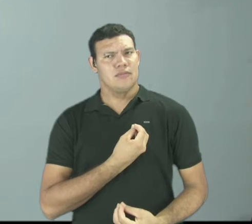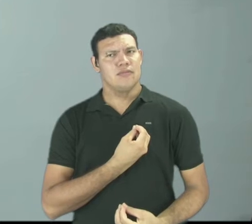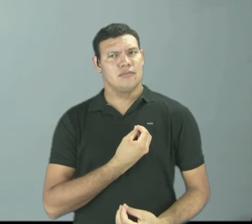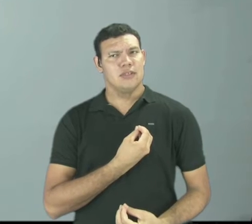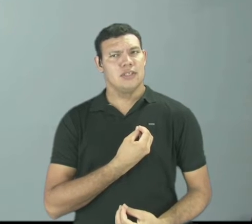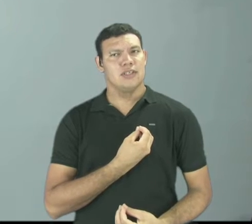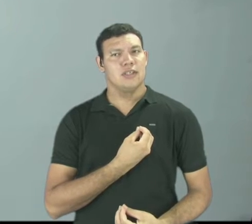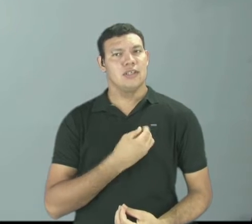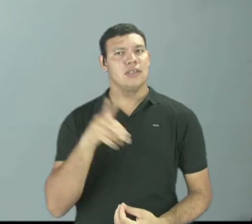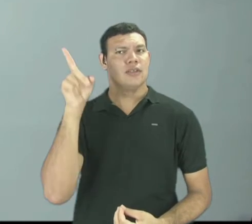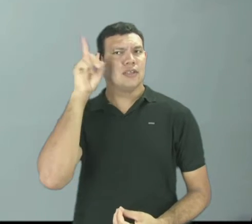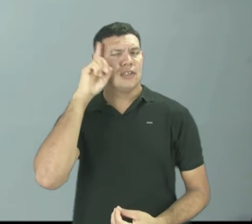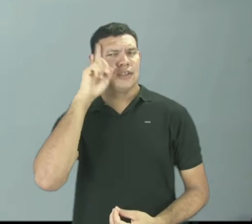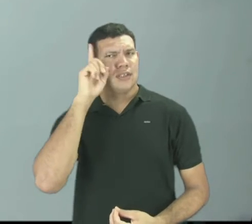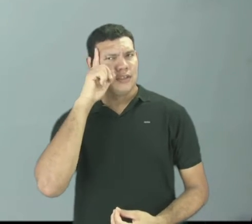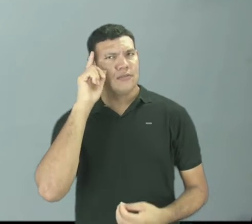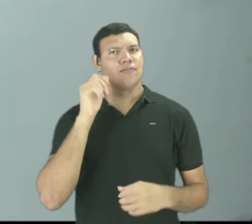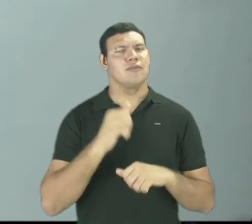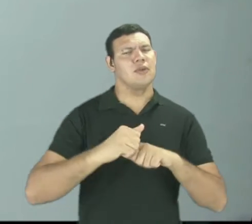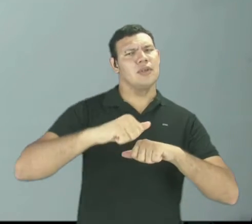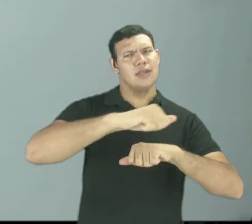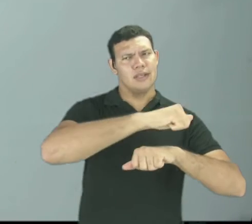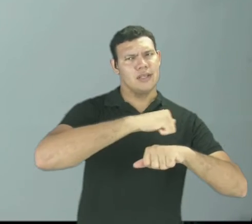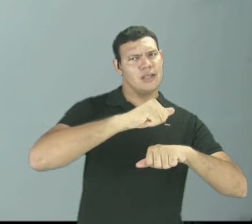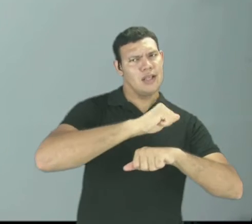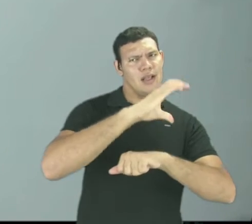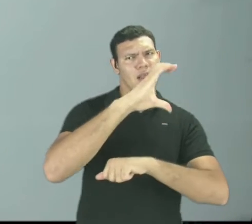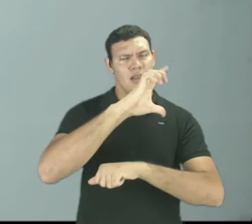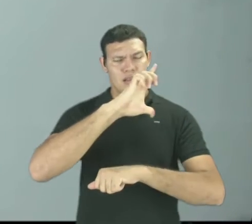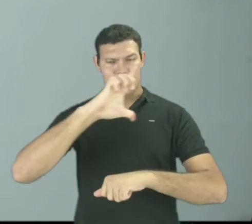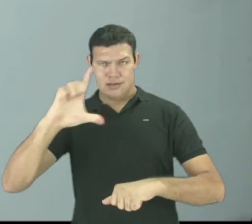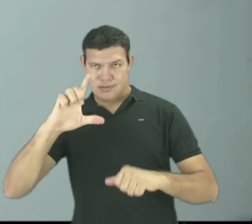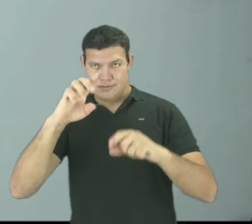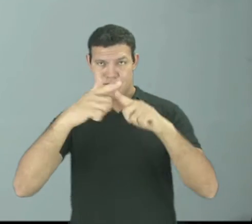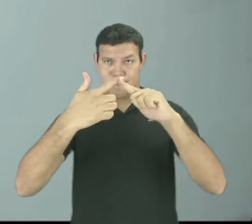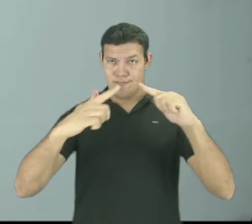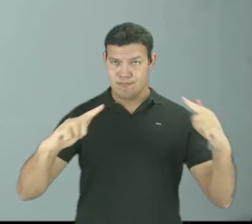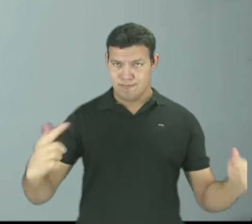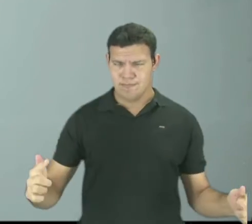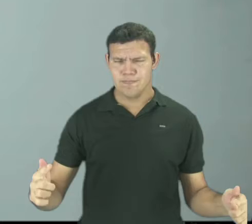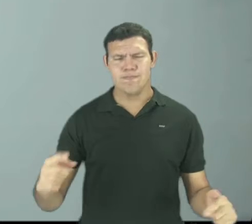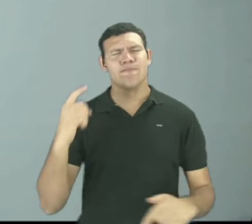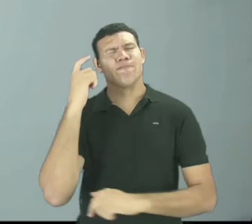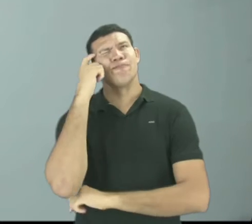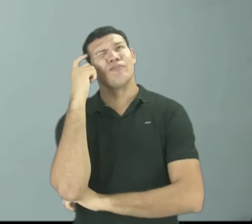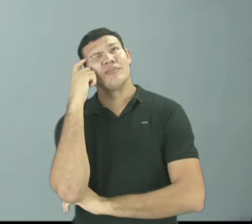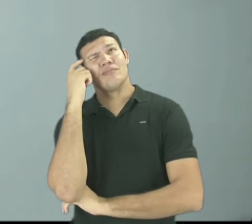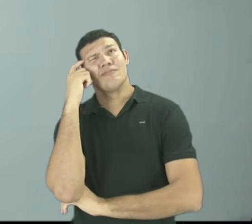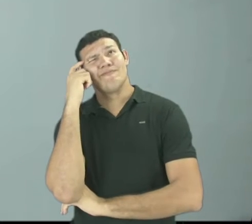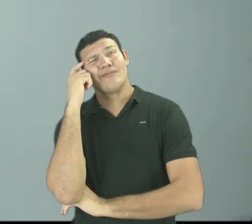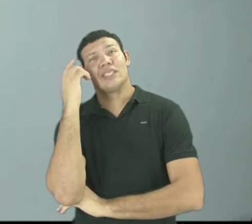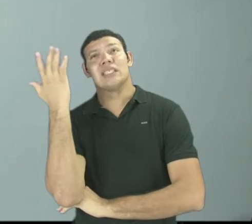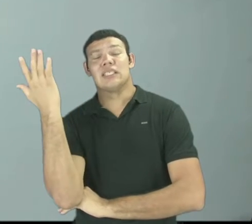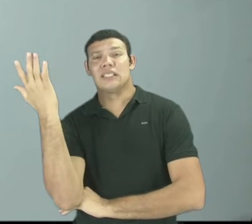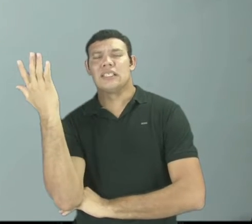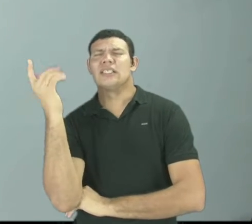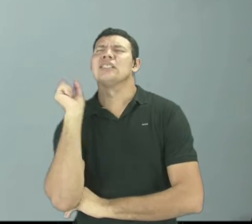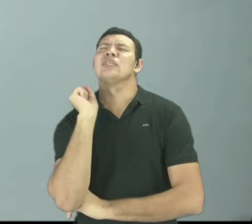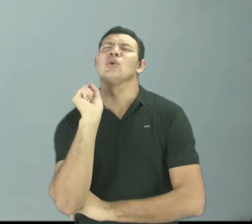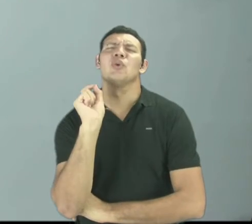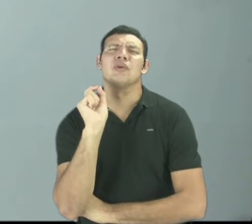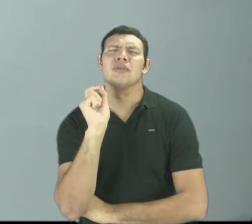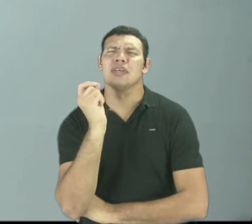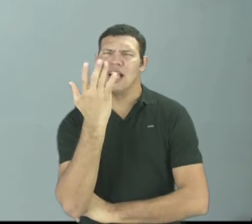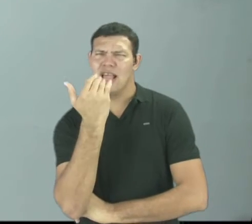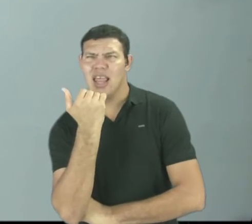quando soe a palavra advérbio como classificação gramatical, às vezes a gente fica pensando assim, o que será isso? É de